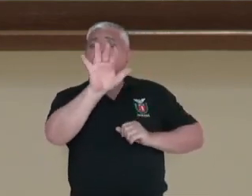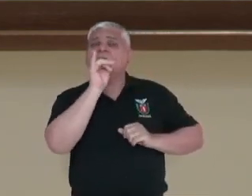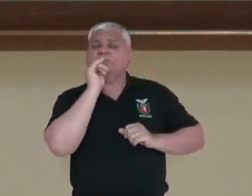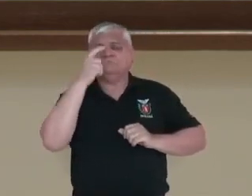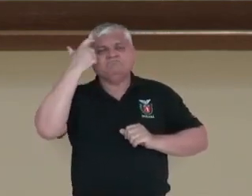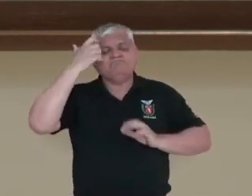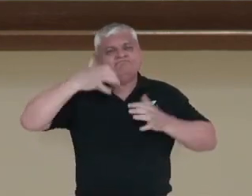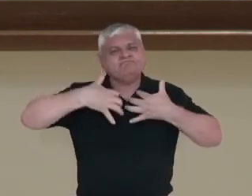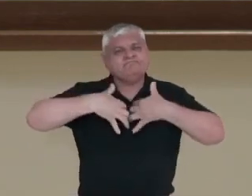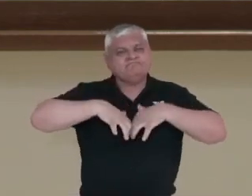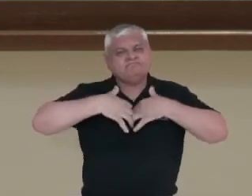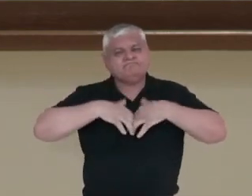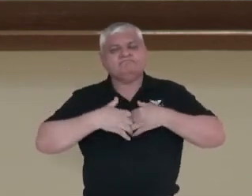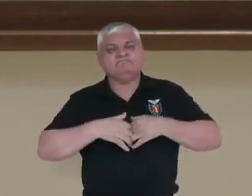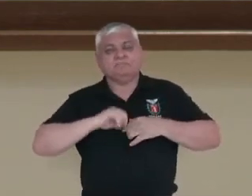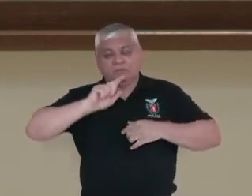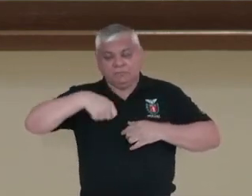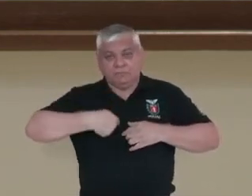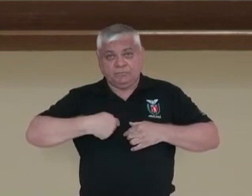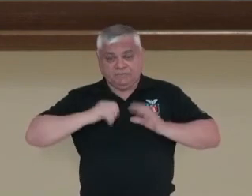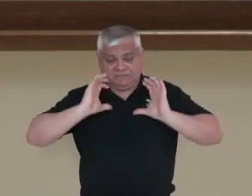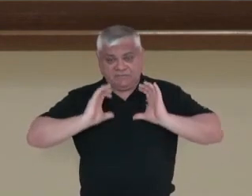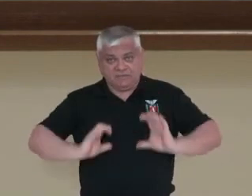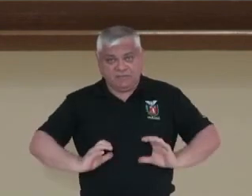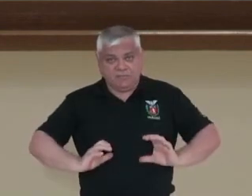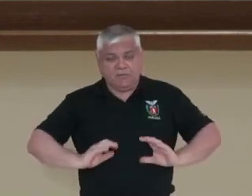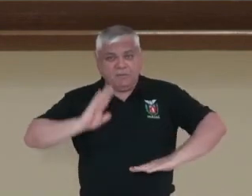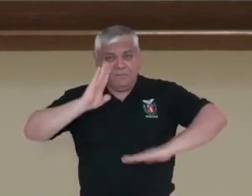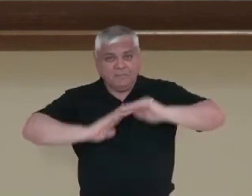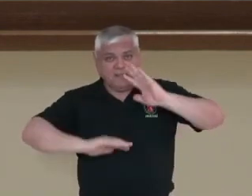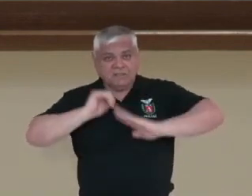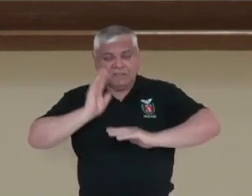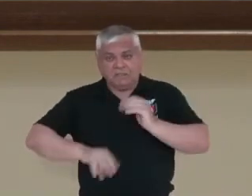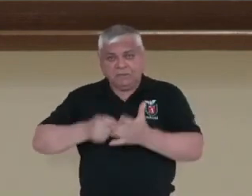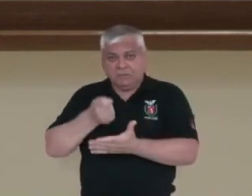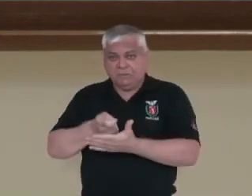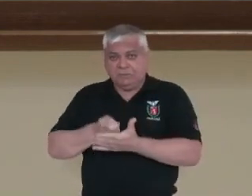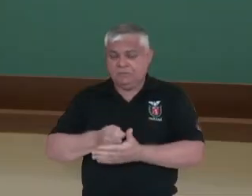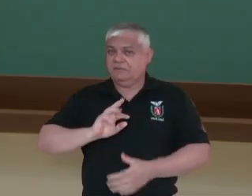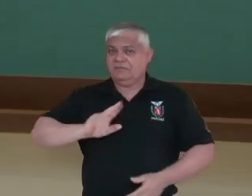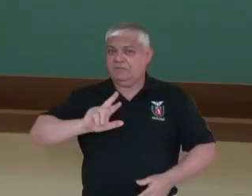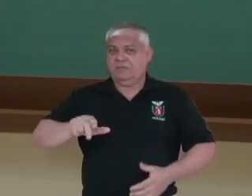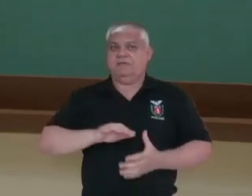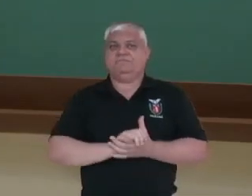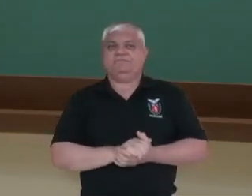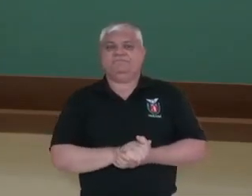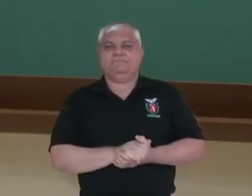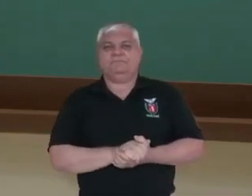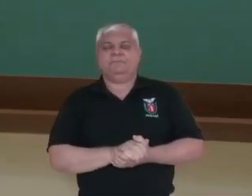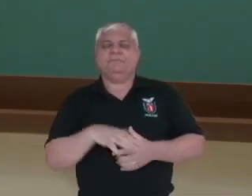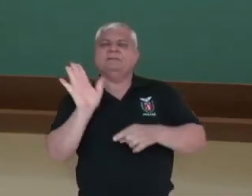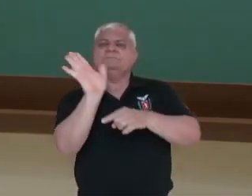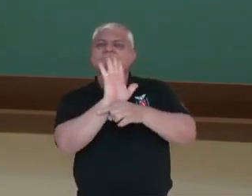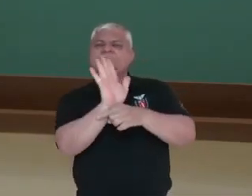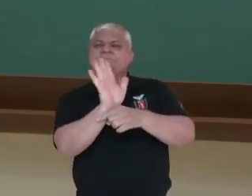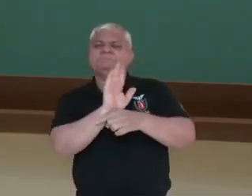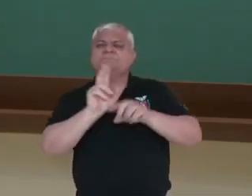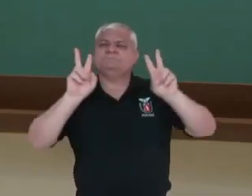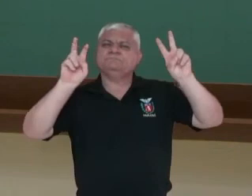reflexão. Ser cidadão, então, é praticar e também cobrar. Bacana? Nesse vídeo nós